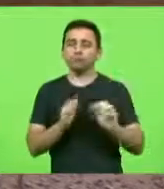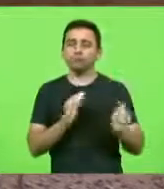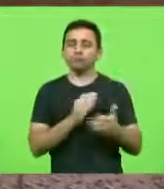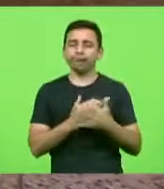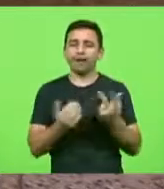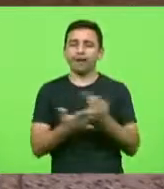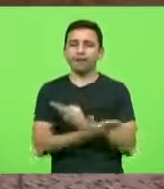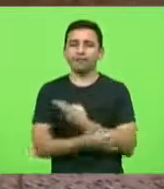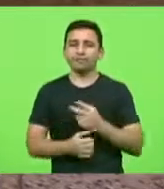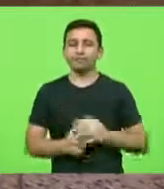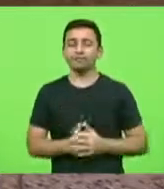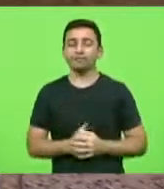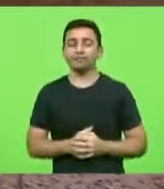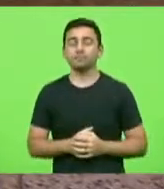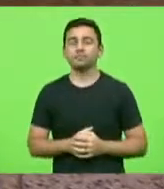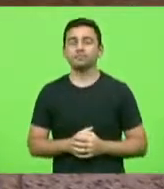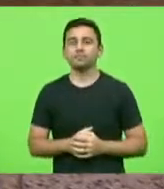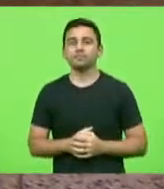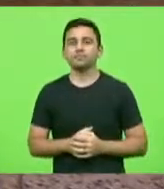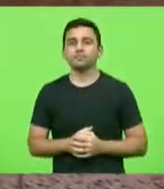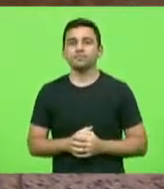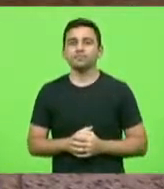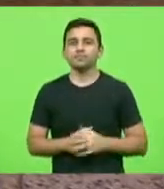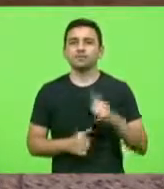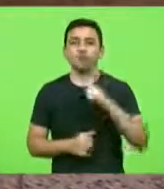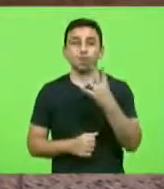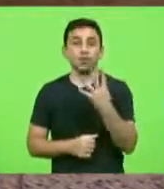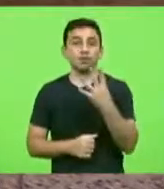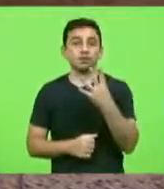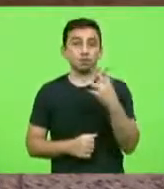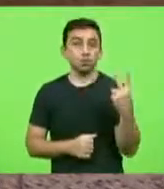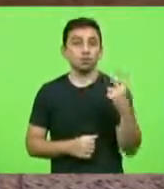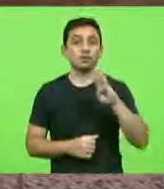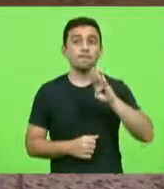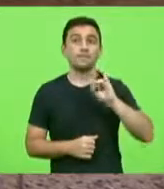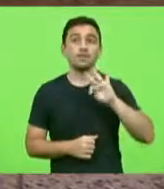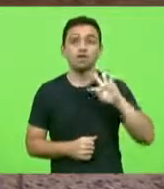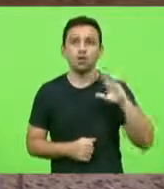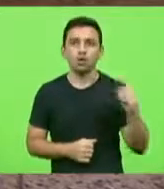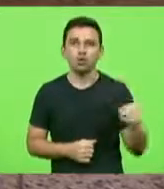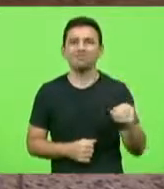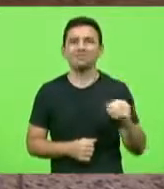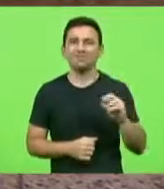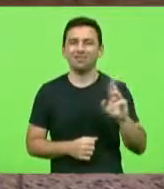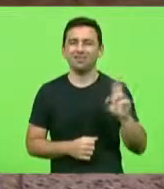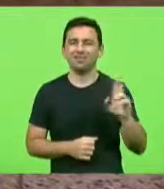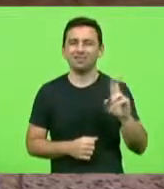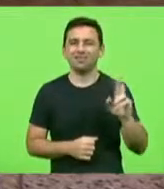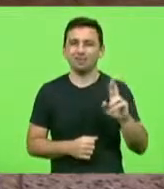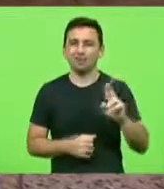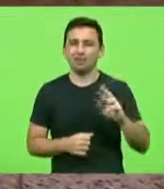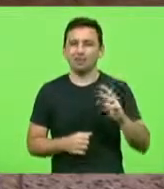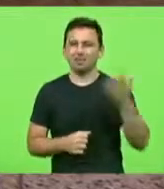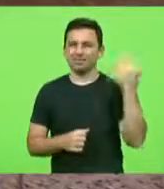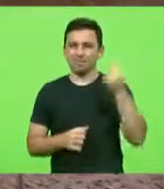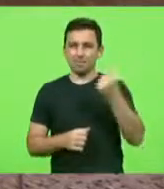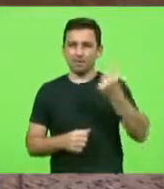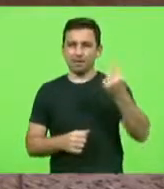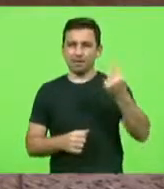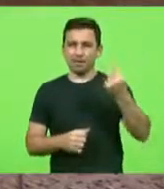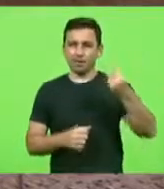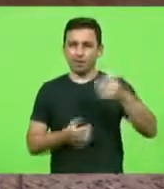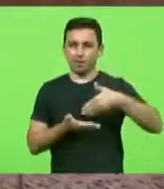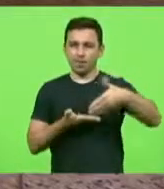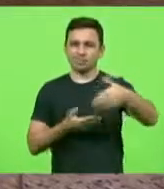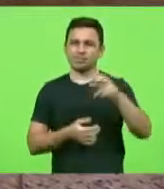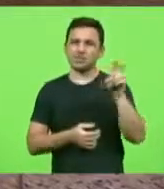Mais 30 segundos, deputado. São 42 bilhões agora. Só de fraude do auxílio emergencial na primeira etapa teve